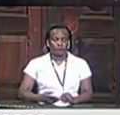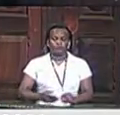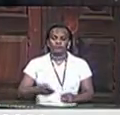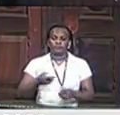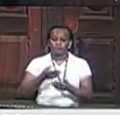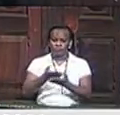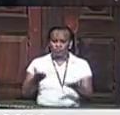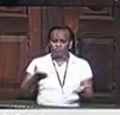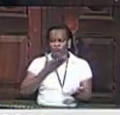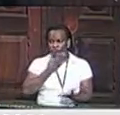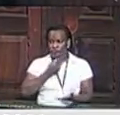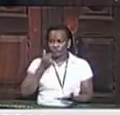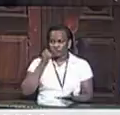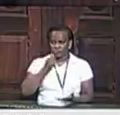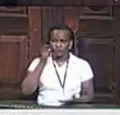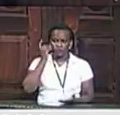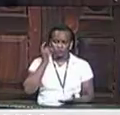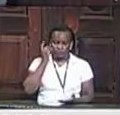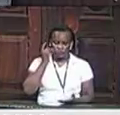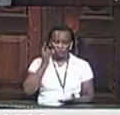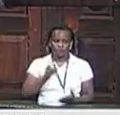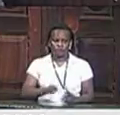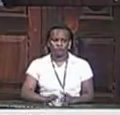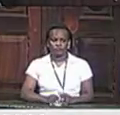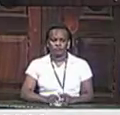senhoras e senhores deputados,